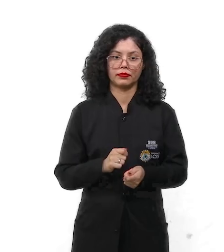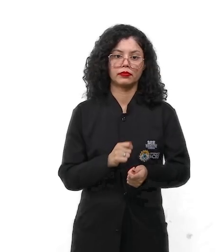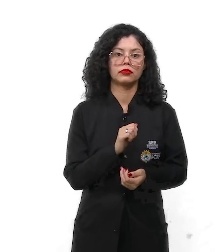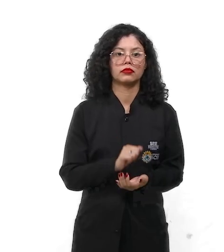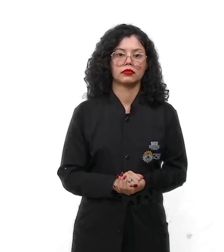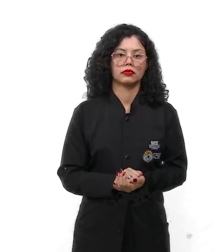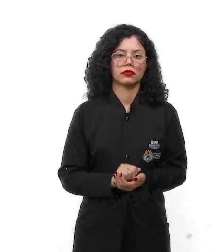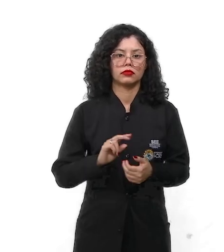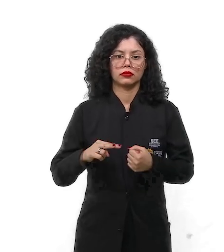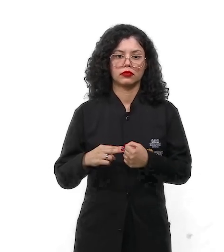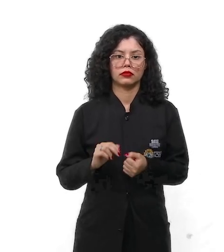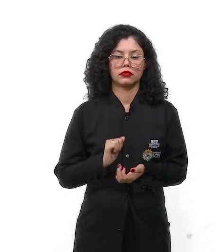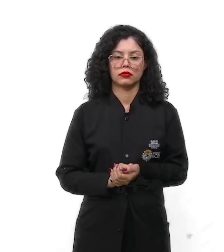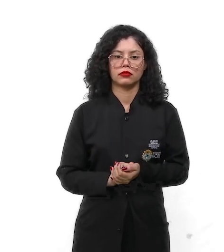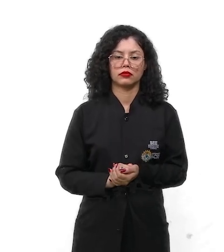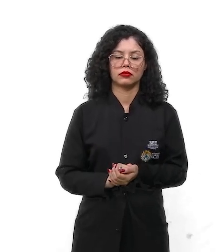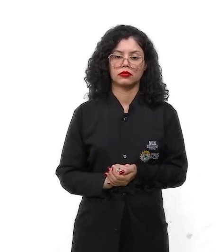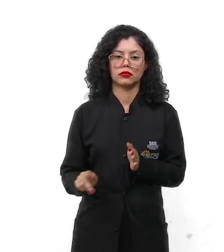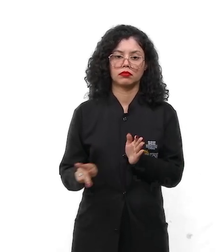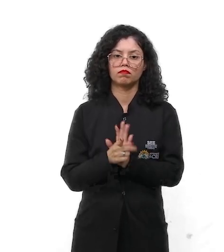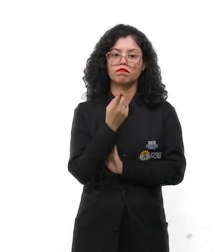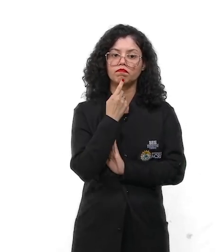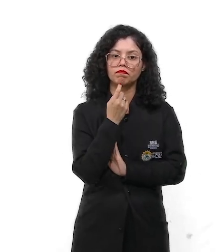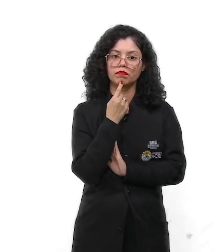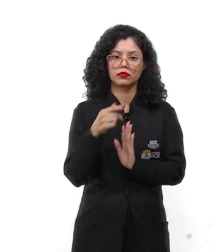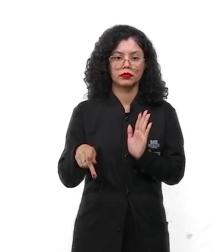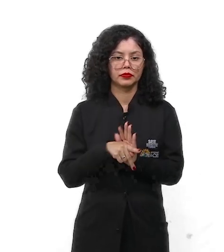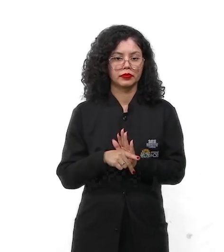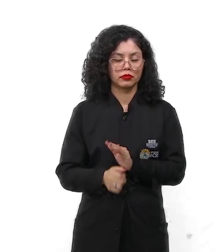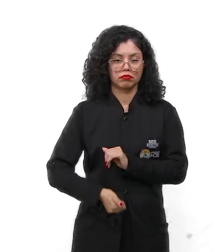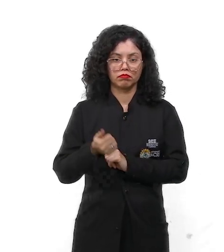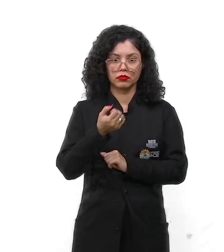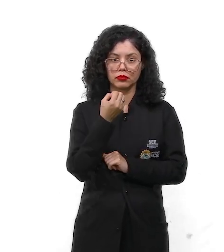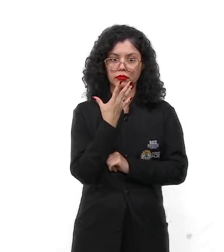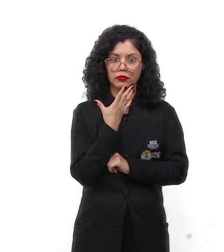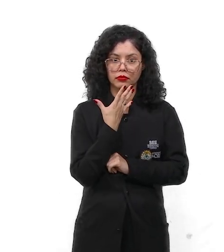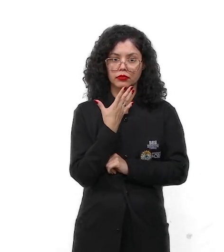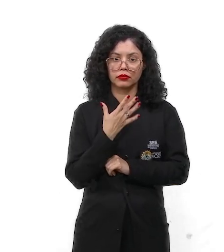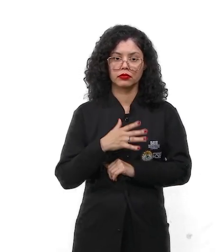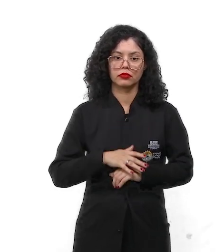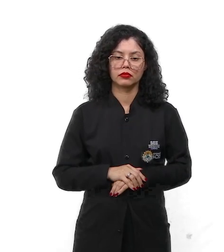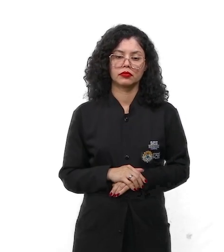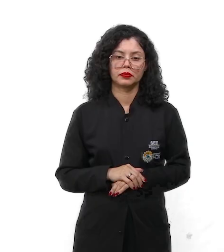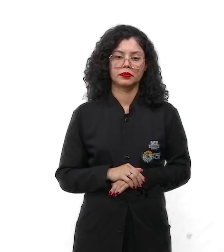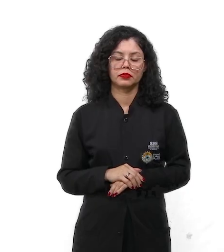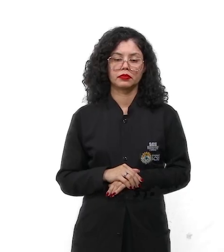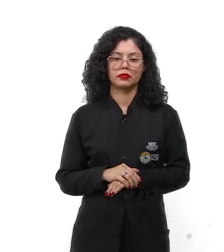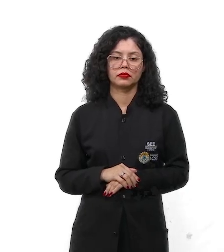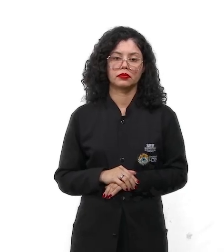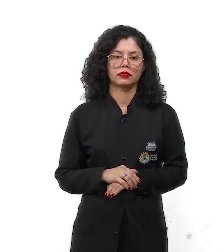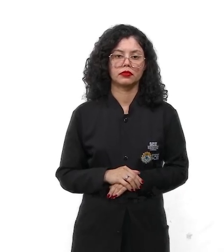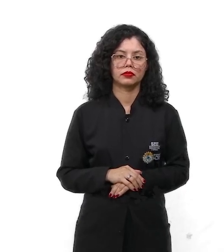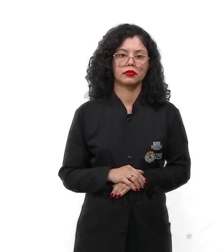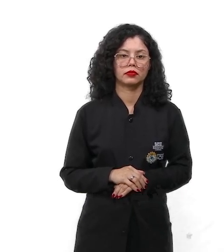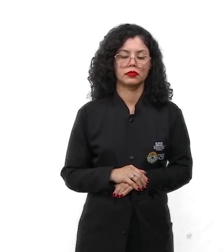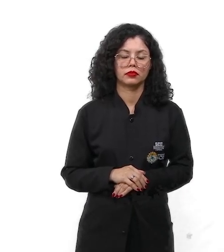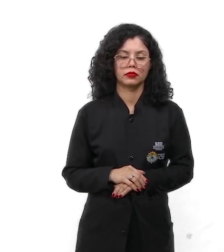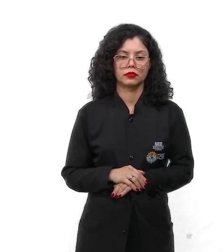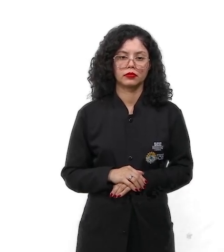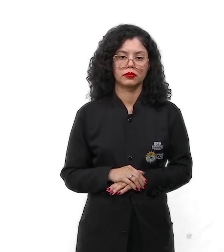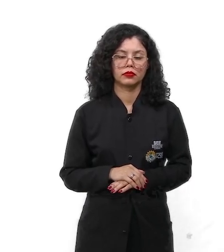a consanguinidade é favorecida. Quer dizer, os pais